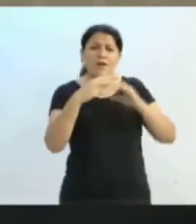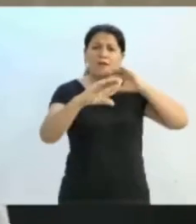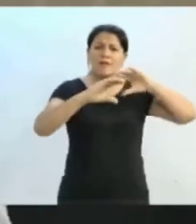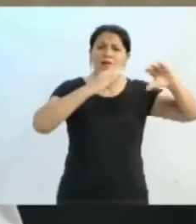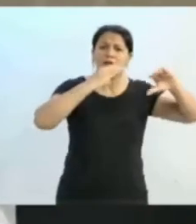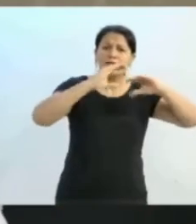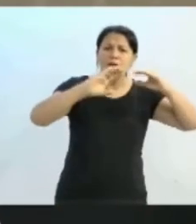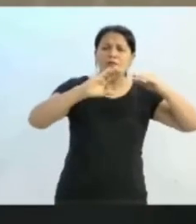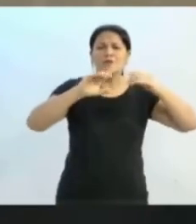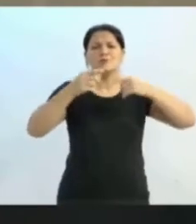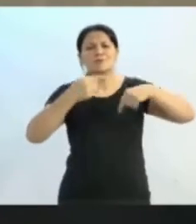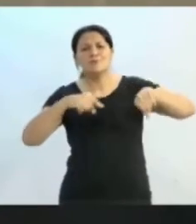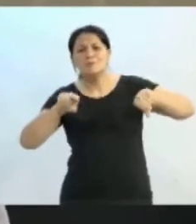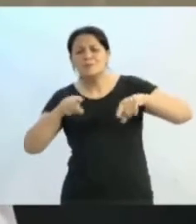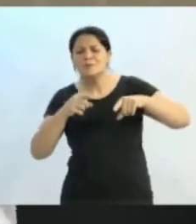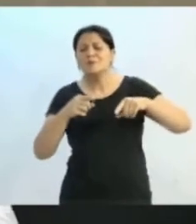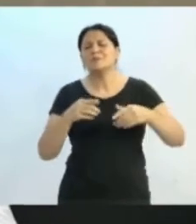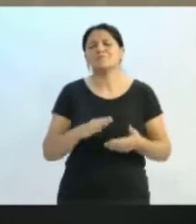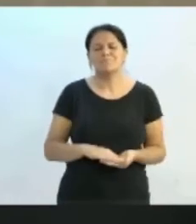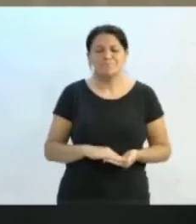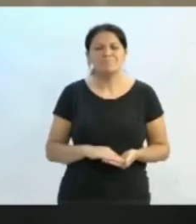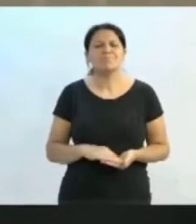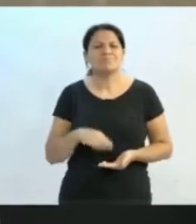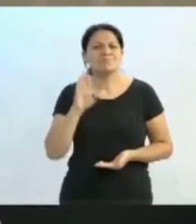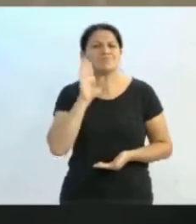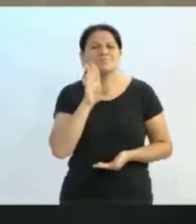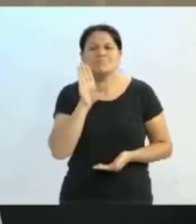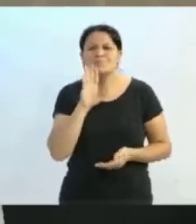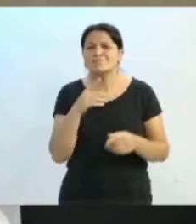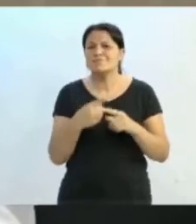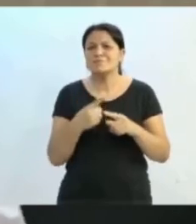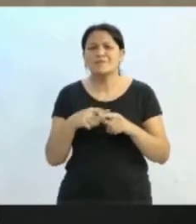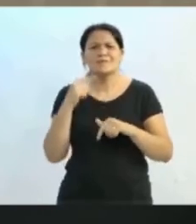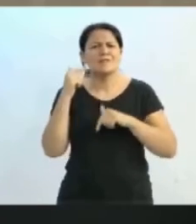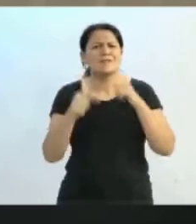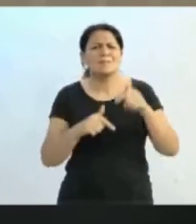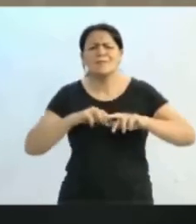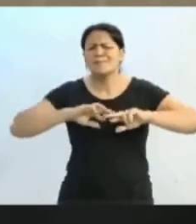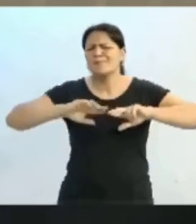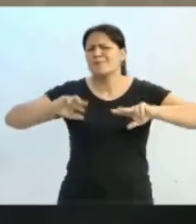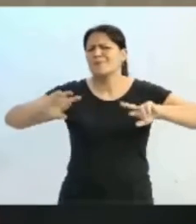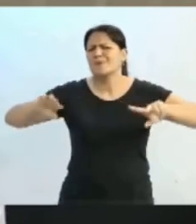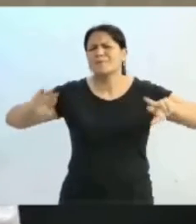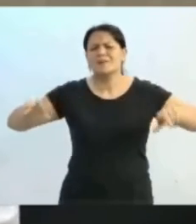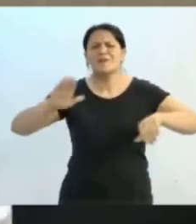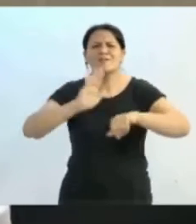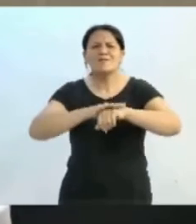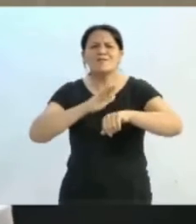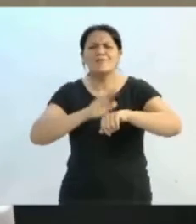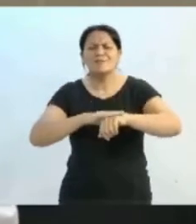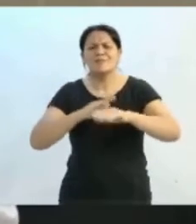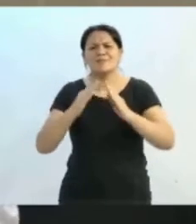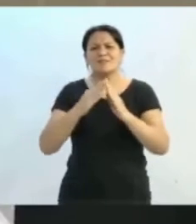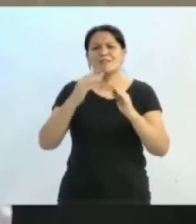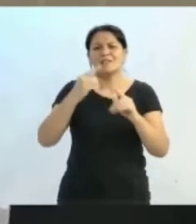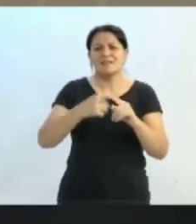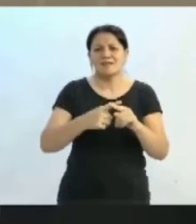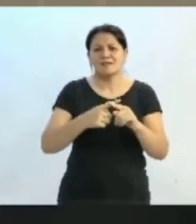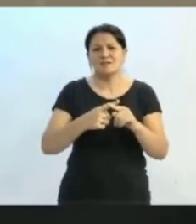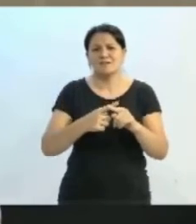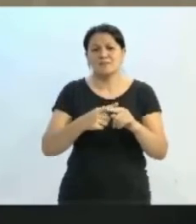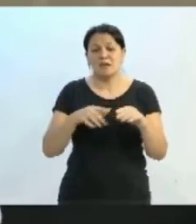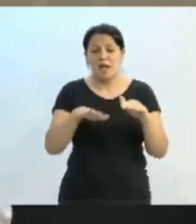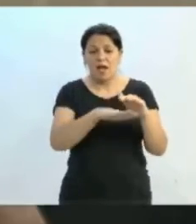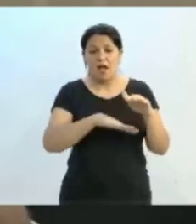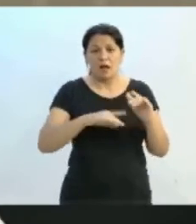enfim é um negócio Fantástico inclusive com trabalho de escoteiros enfim vários trabalhos são realizados na igreja mas não fica dentro